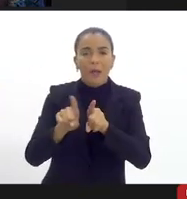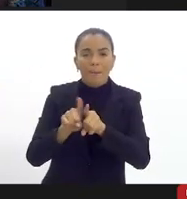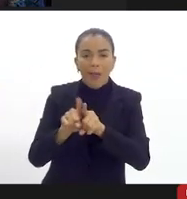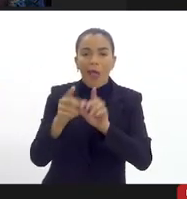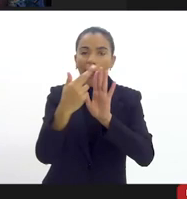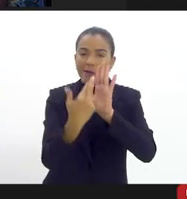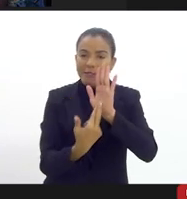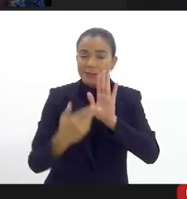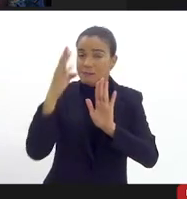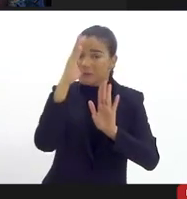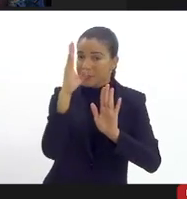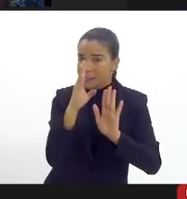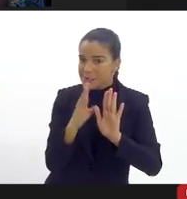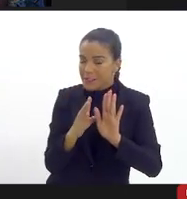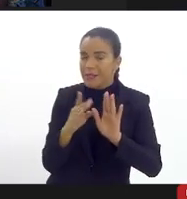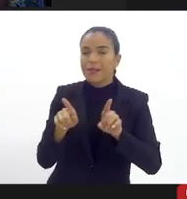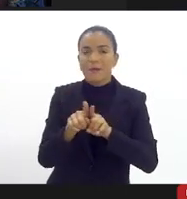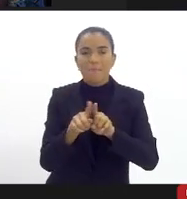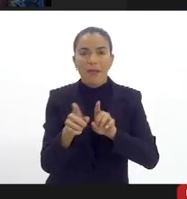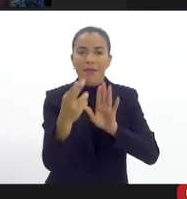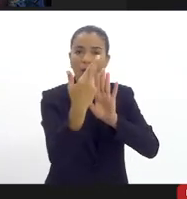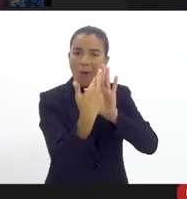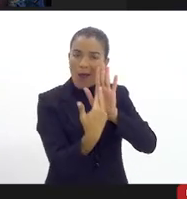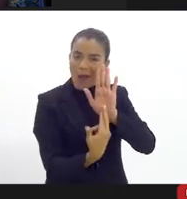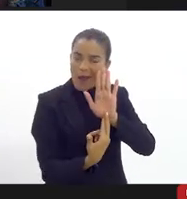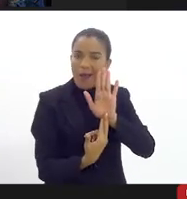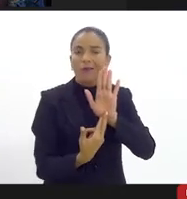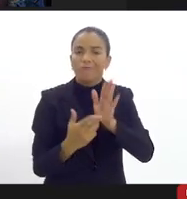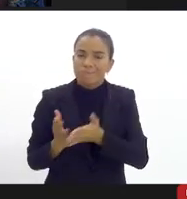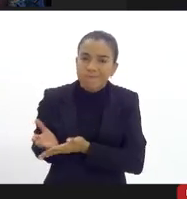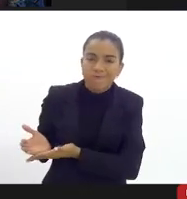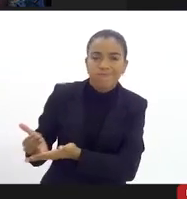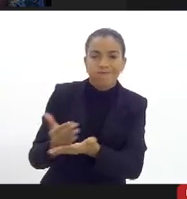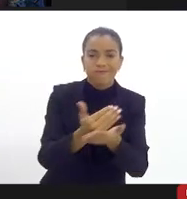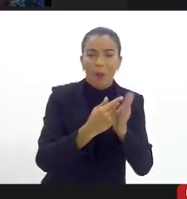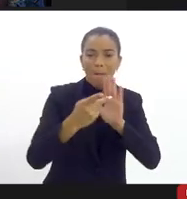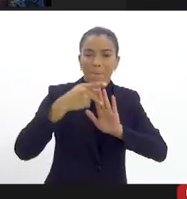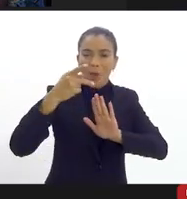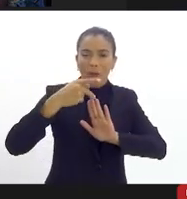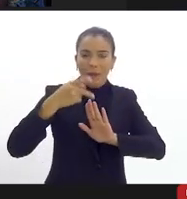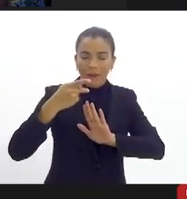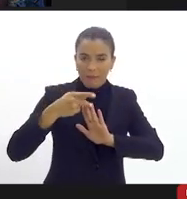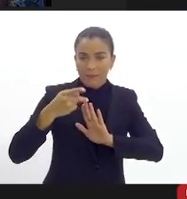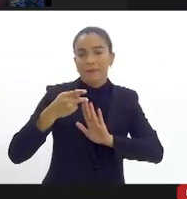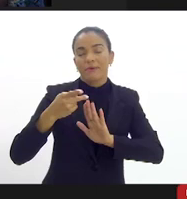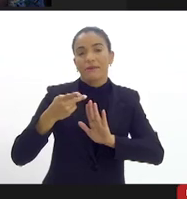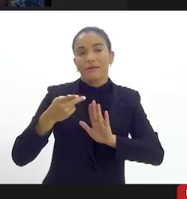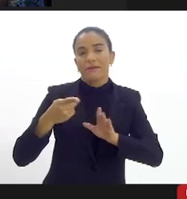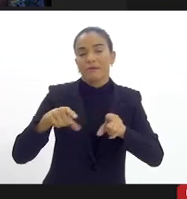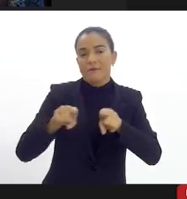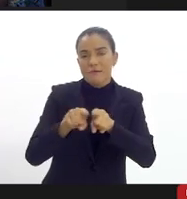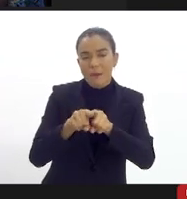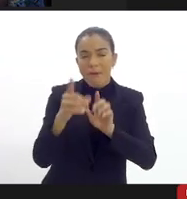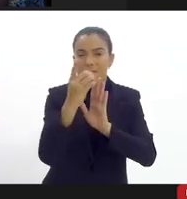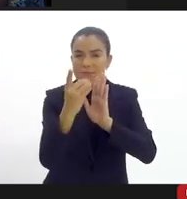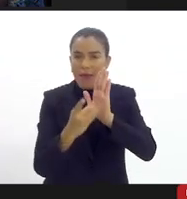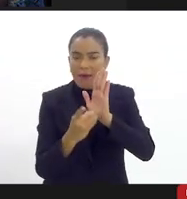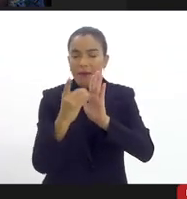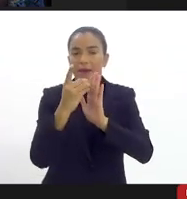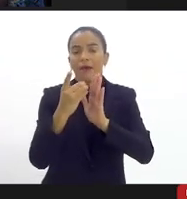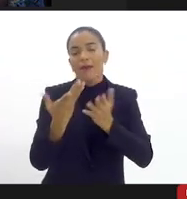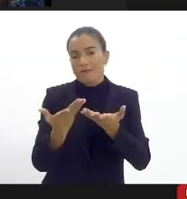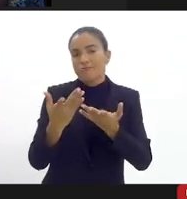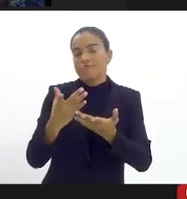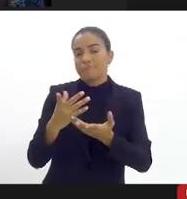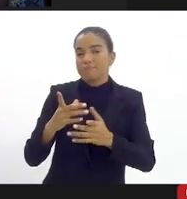ao longo do tempo vamos fazer legislação de todas as portarias e decretos também